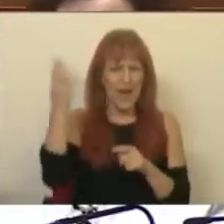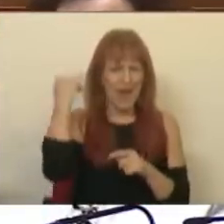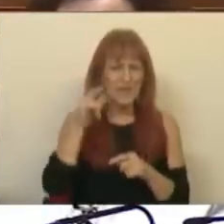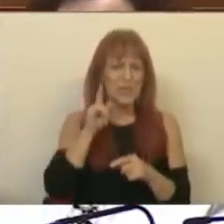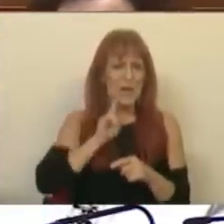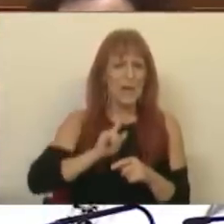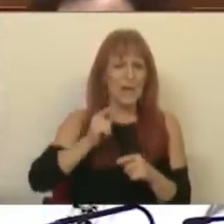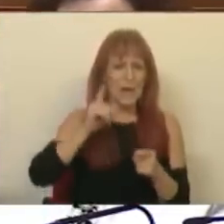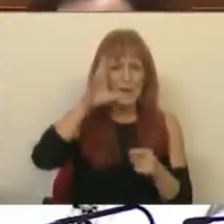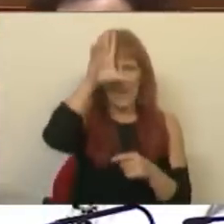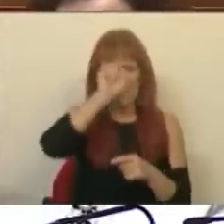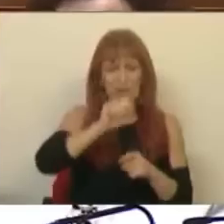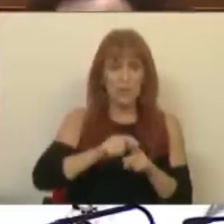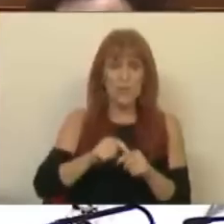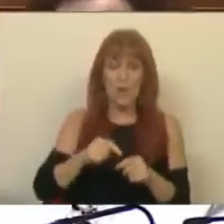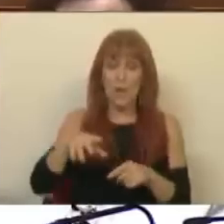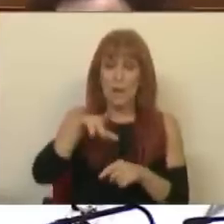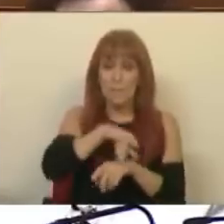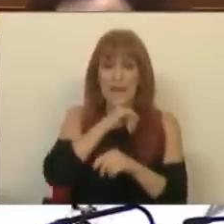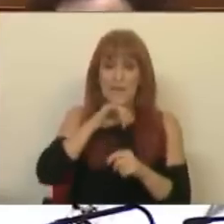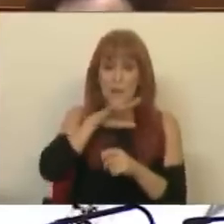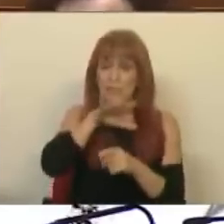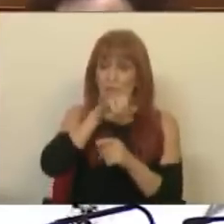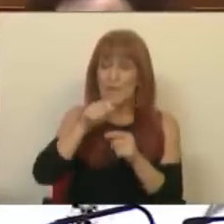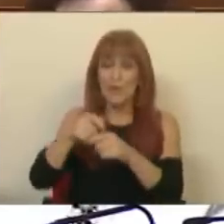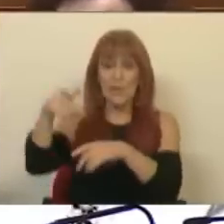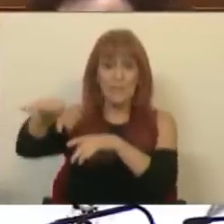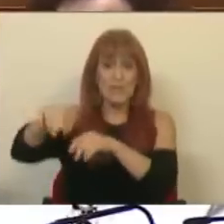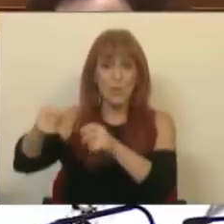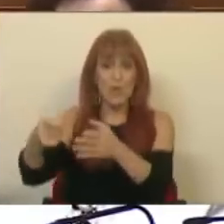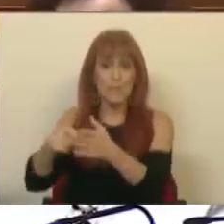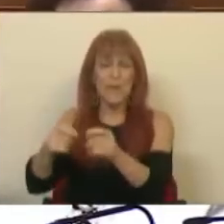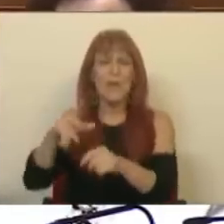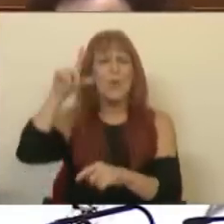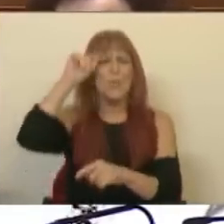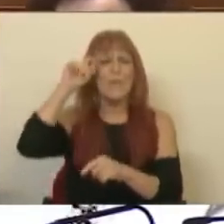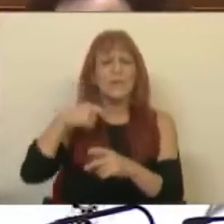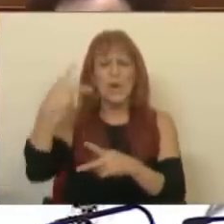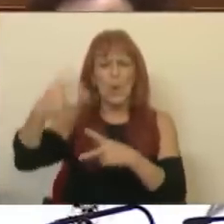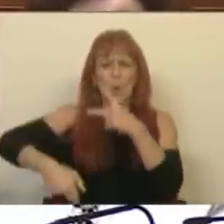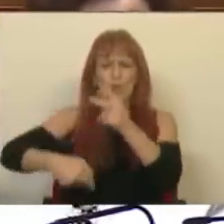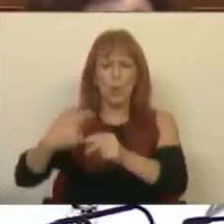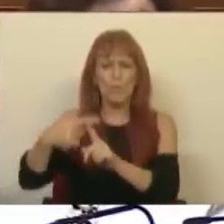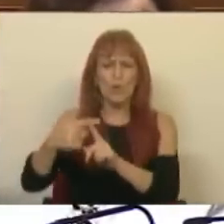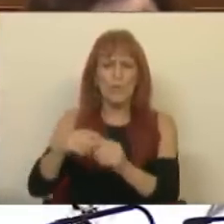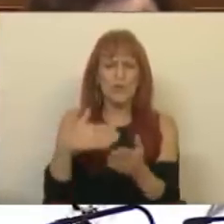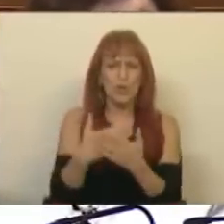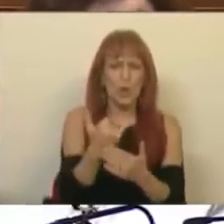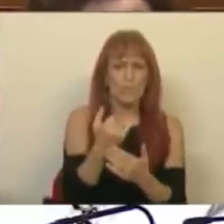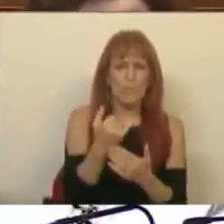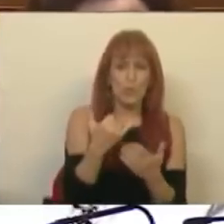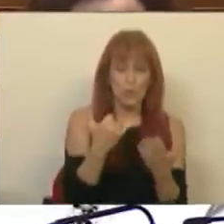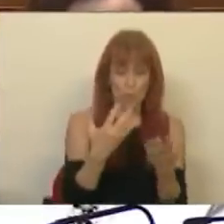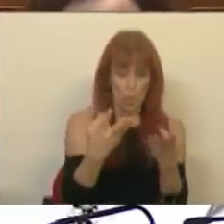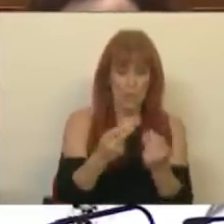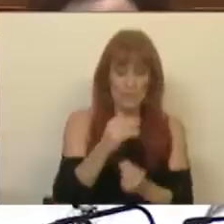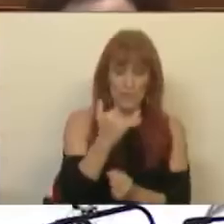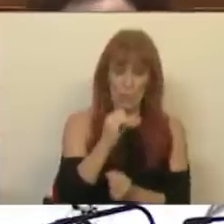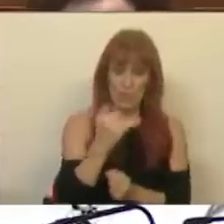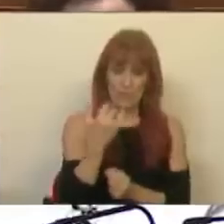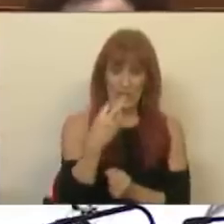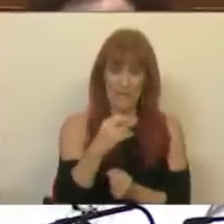que estavam em zona carências e o ministro fernandina cortou essa bonificação no orçamento 2023 e portanto